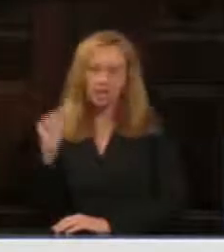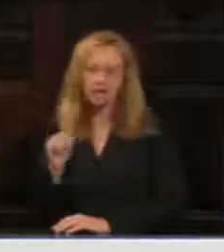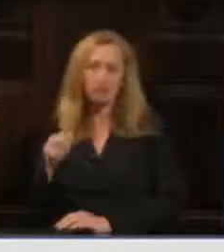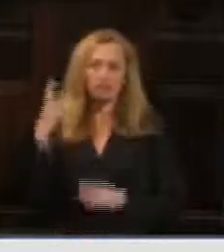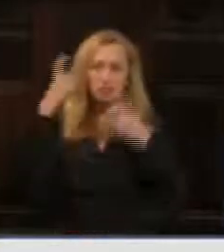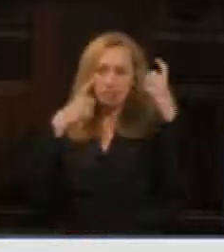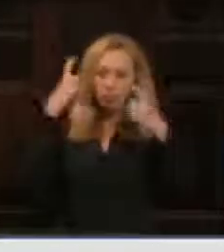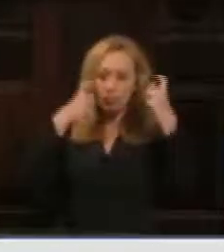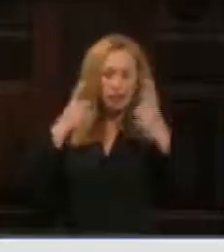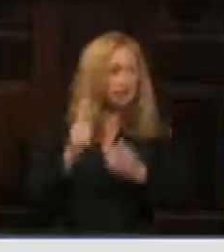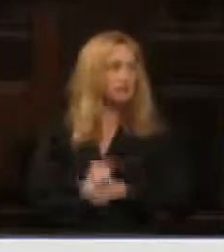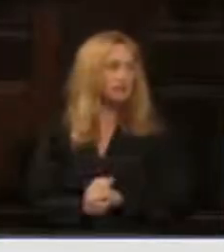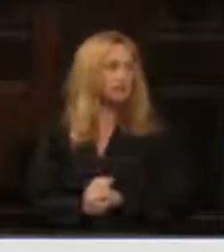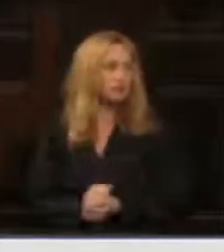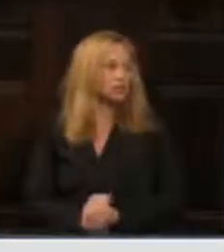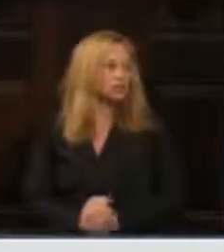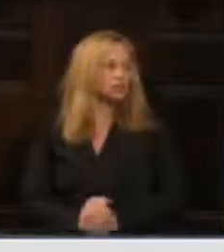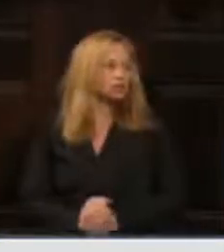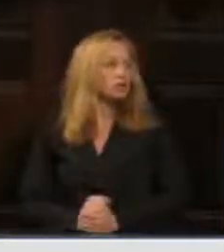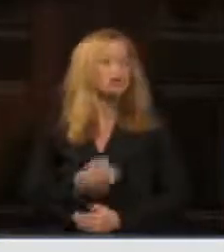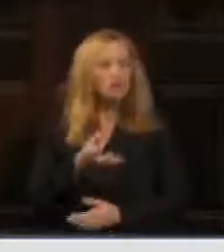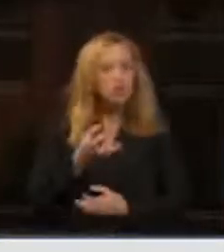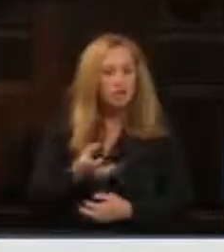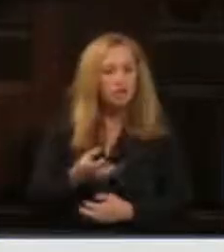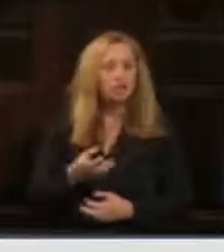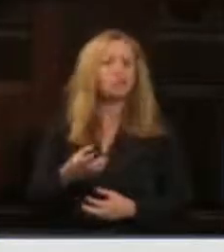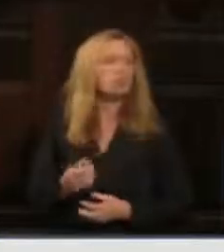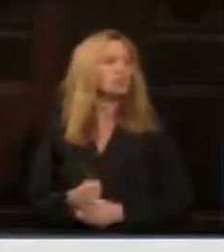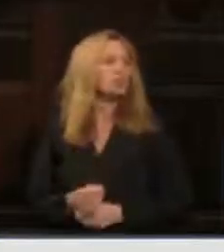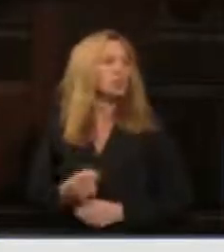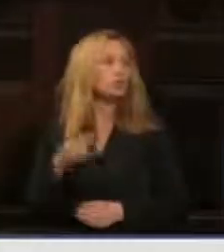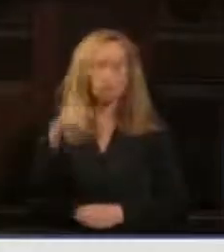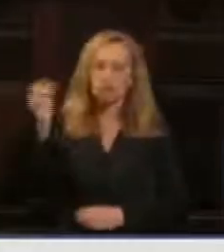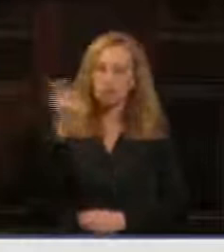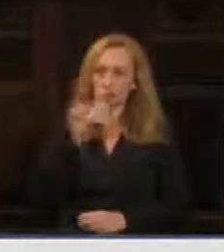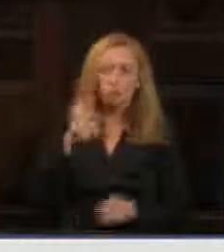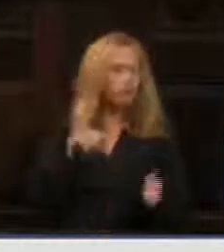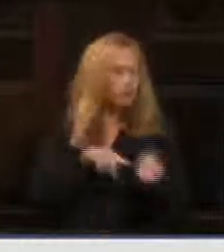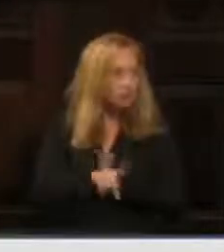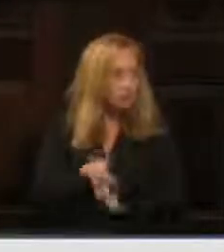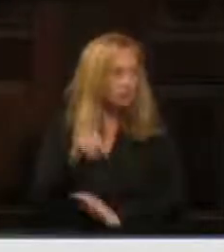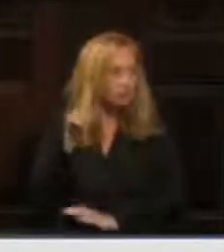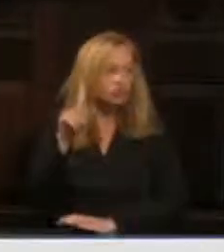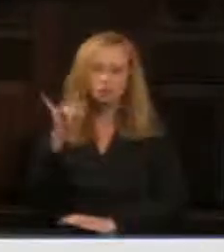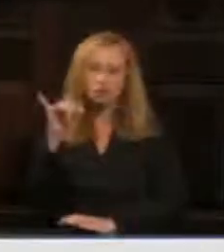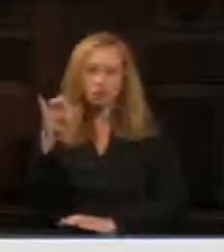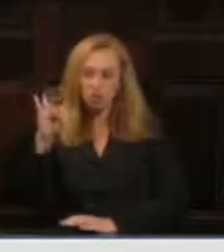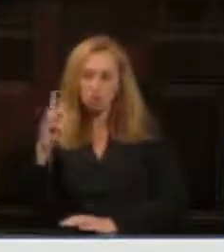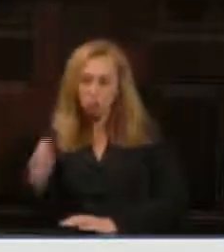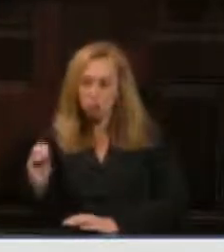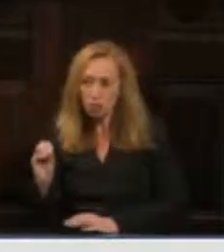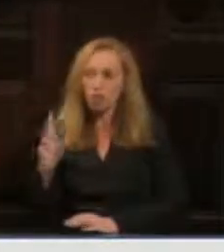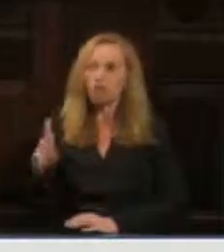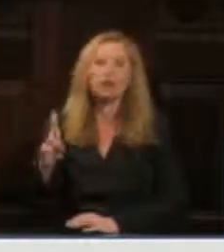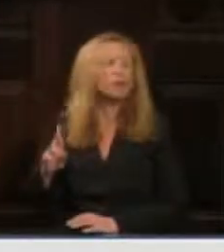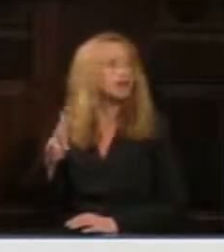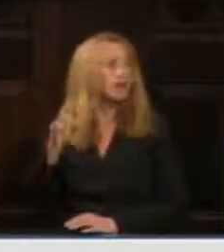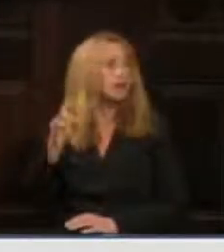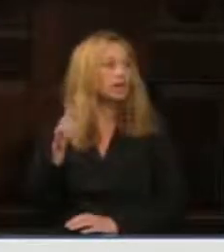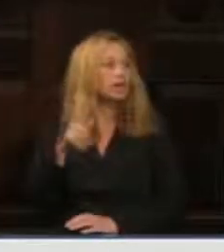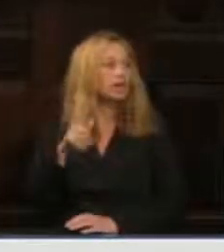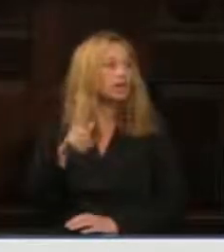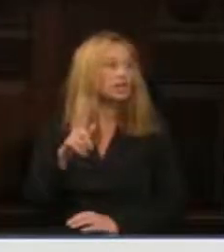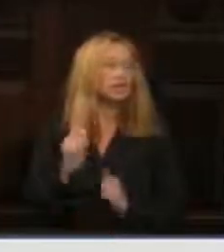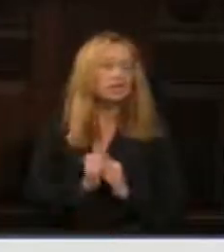reciprocidade. Eu queria muito que o PSOL perguntasse para o Vitor, que é guia turístico, se ele prefere o dinheiro